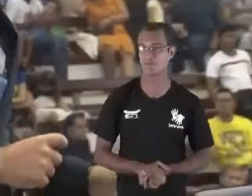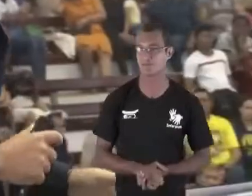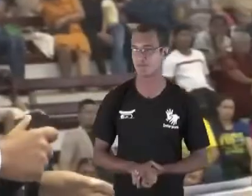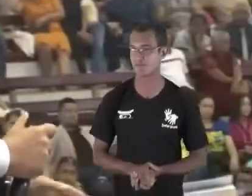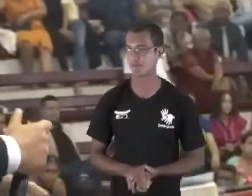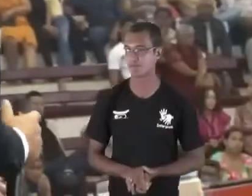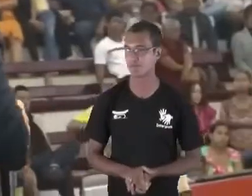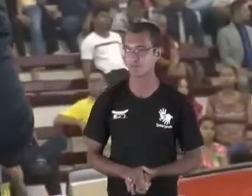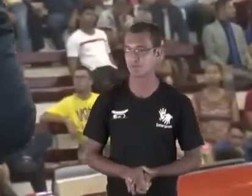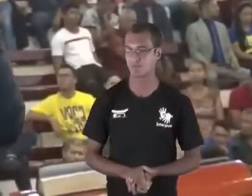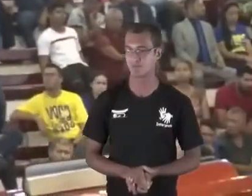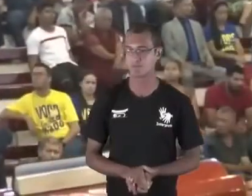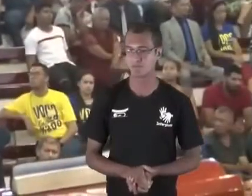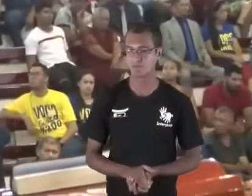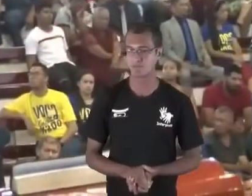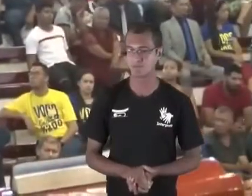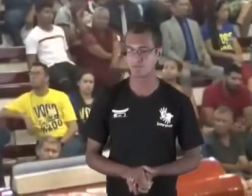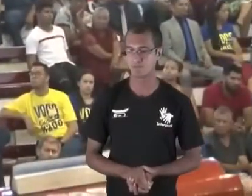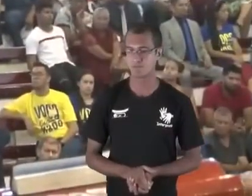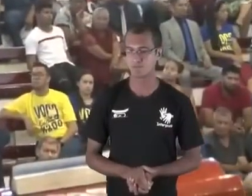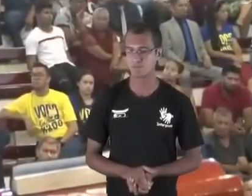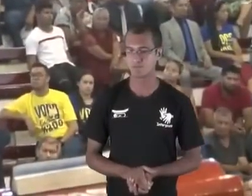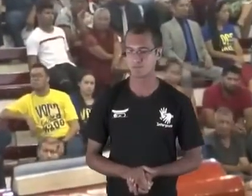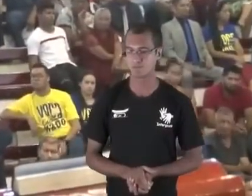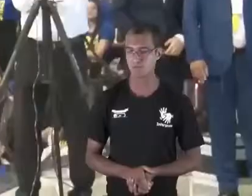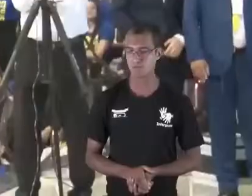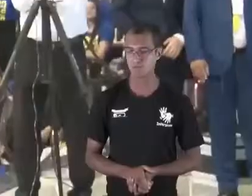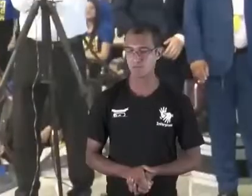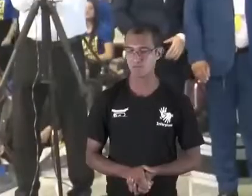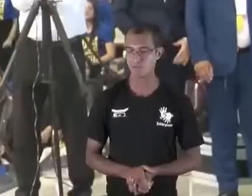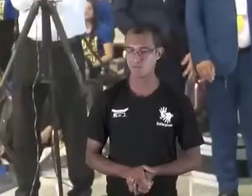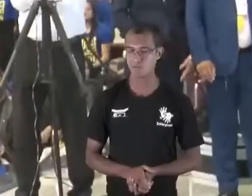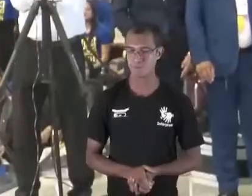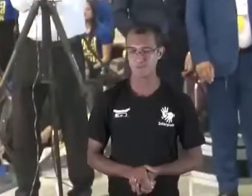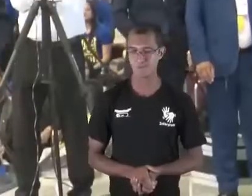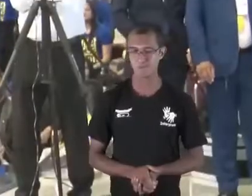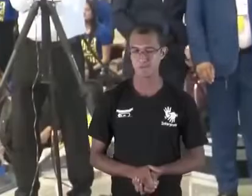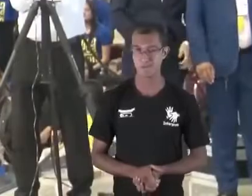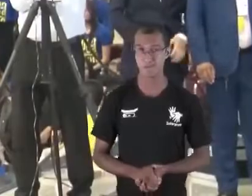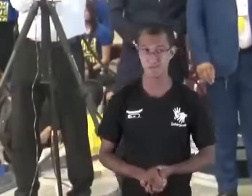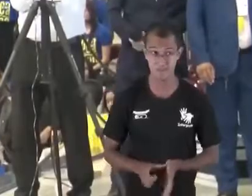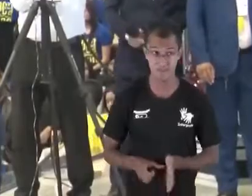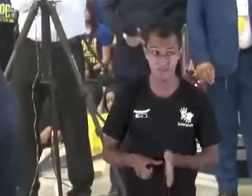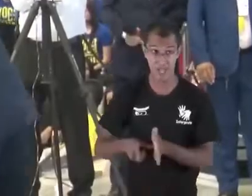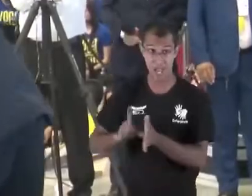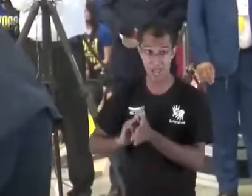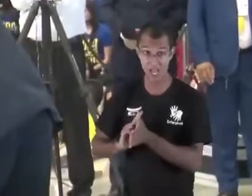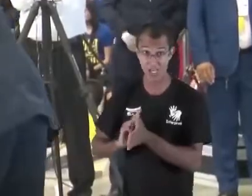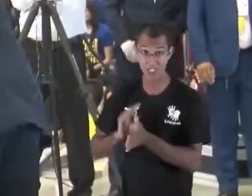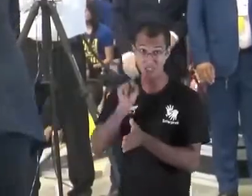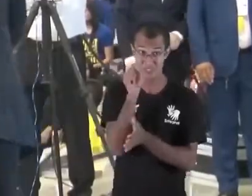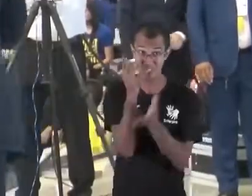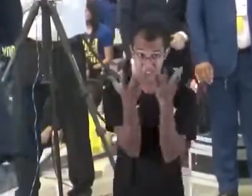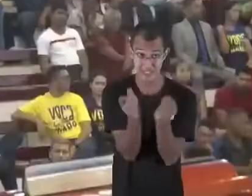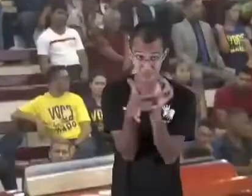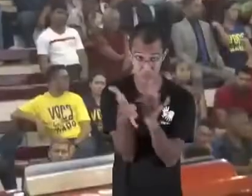Antes antes de você se